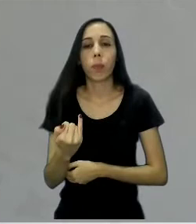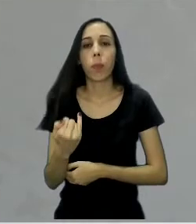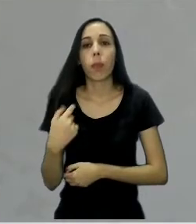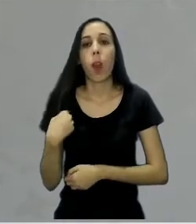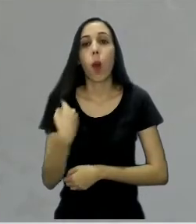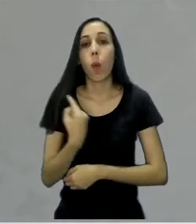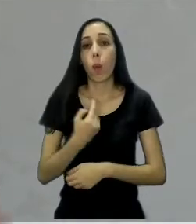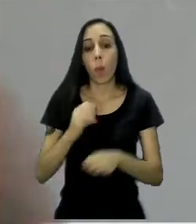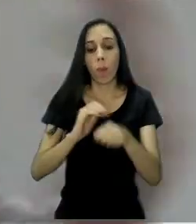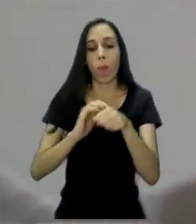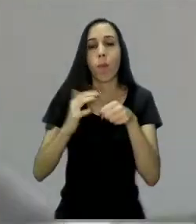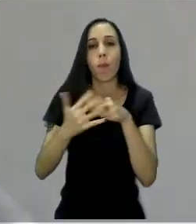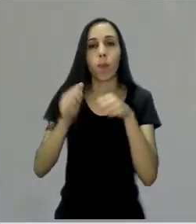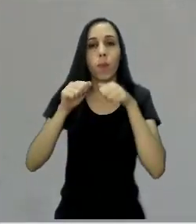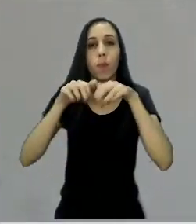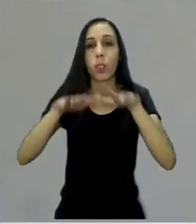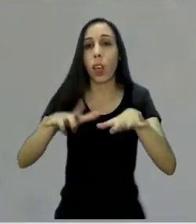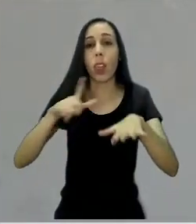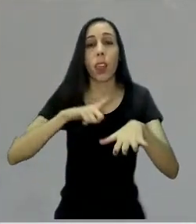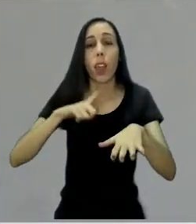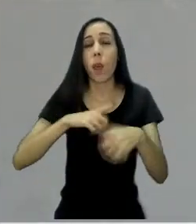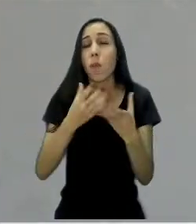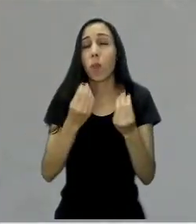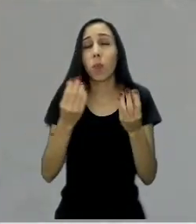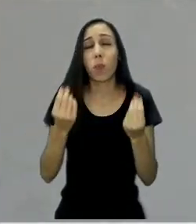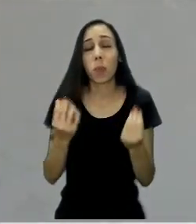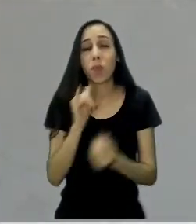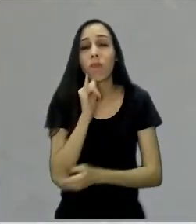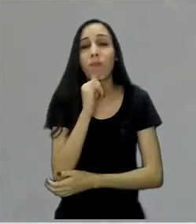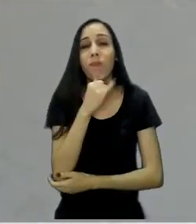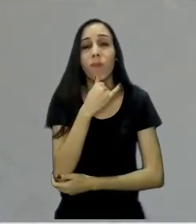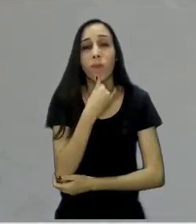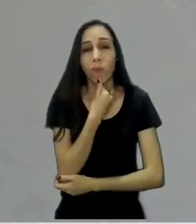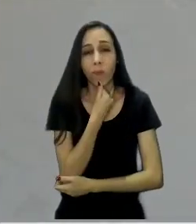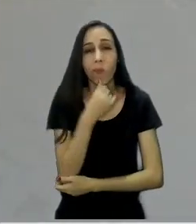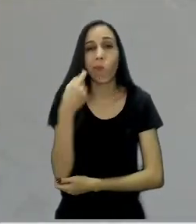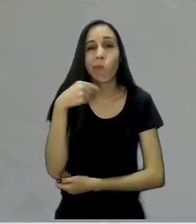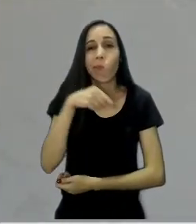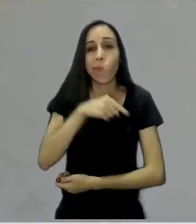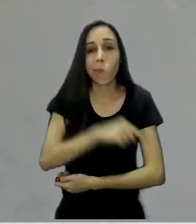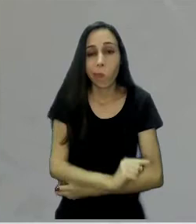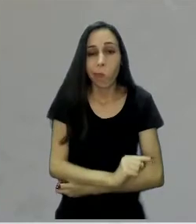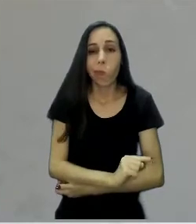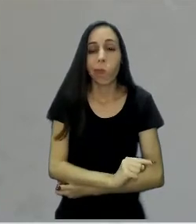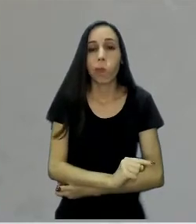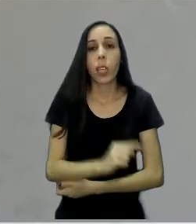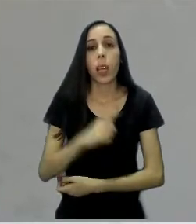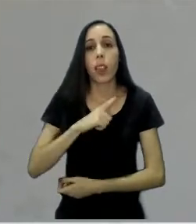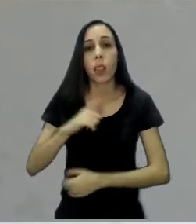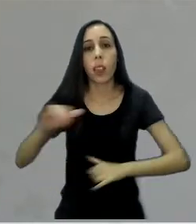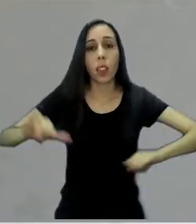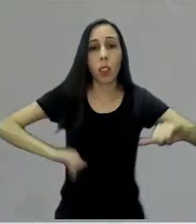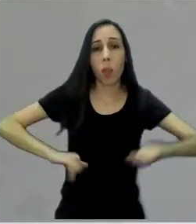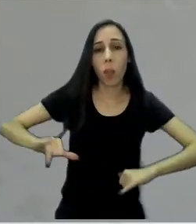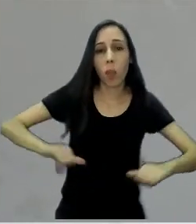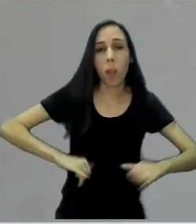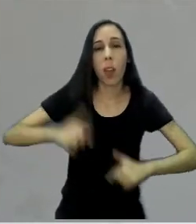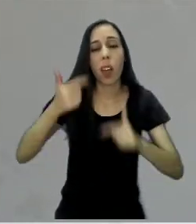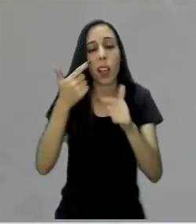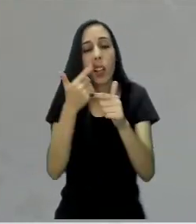oportunidades. Estamos nesses tempos cercados de tristeza. O sofrimento,